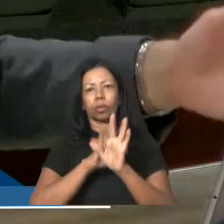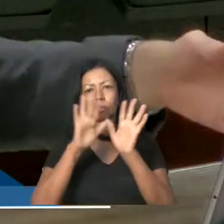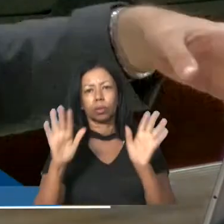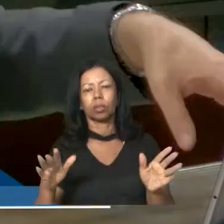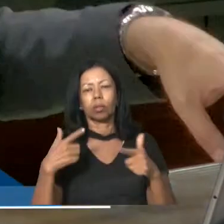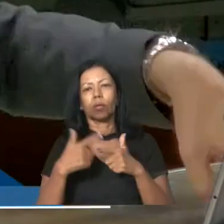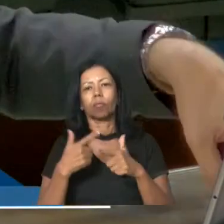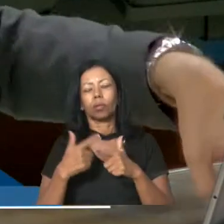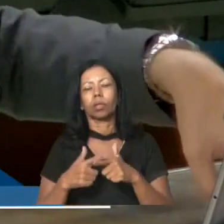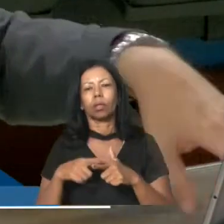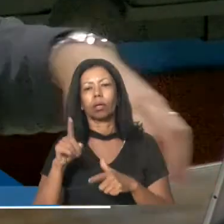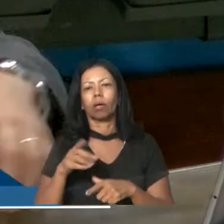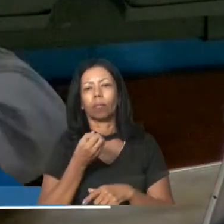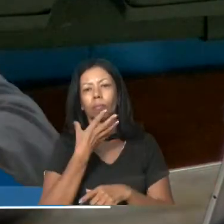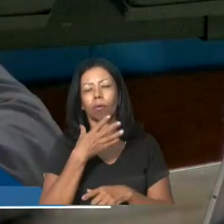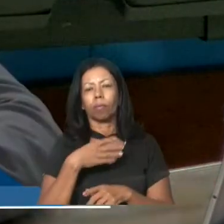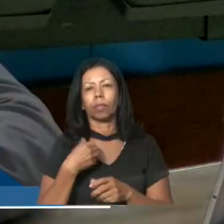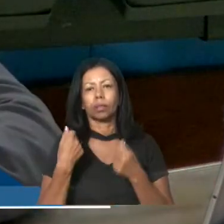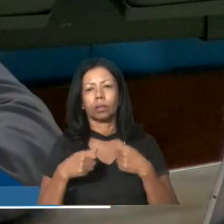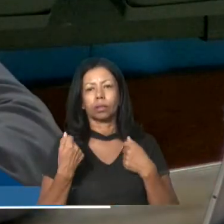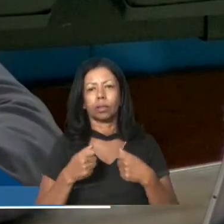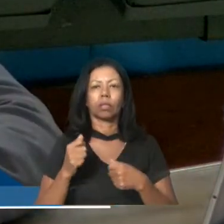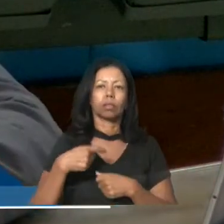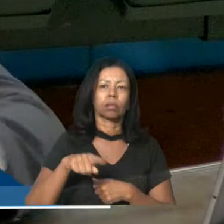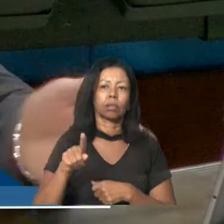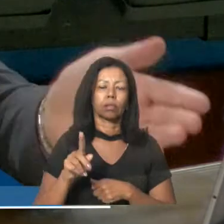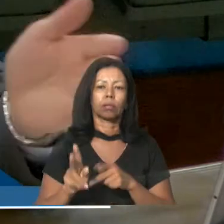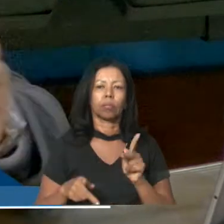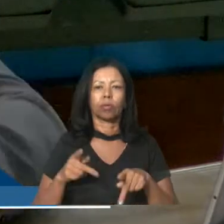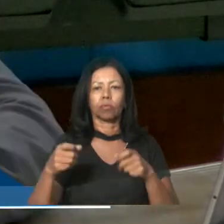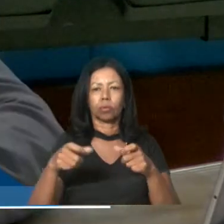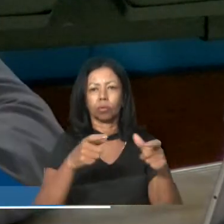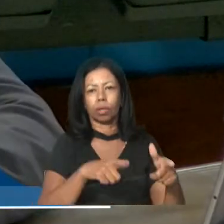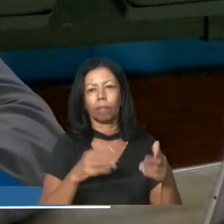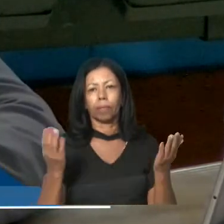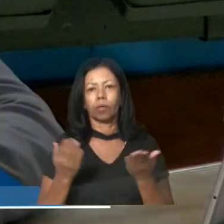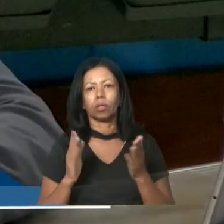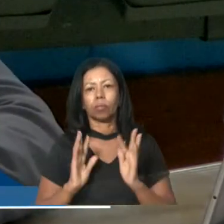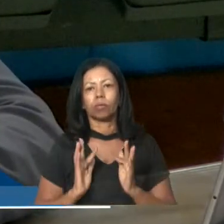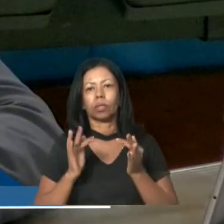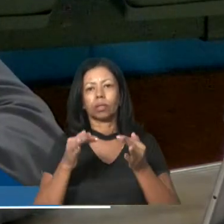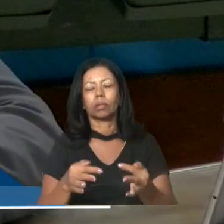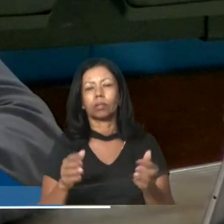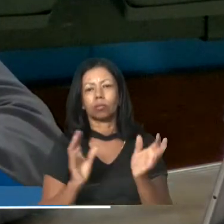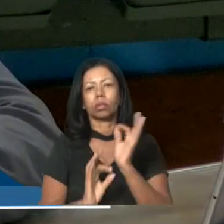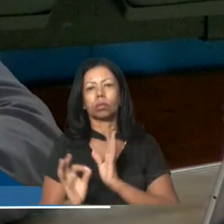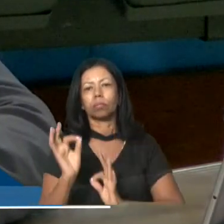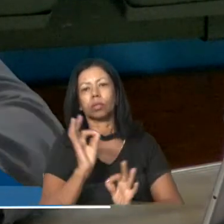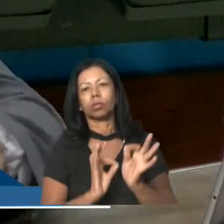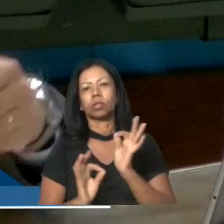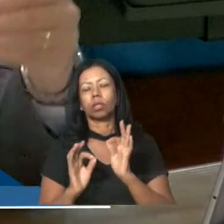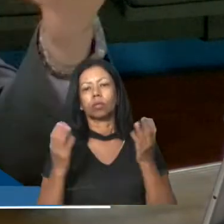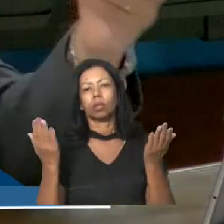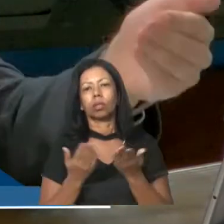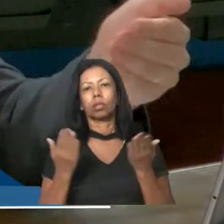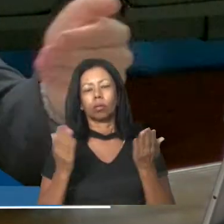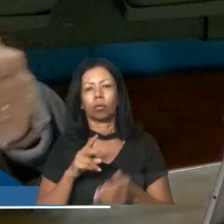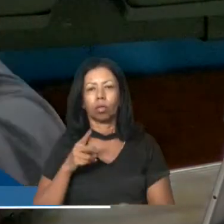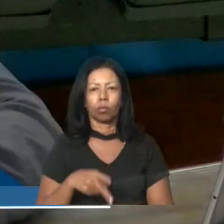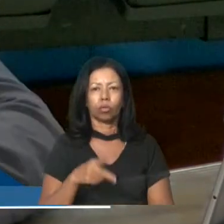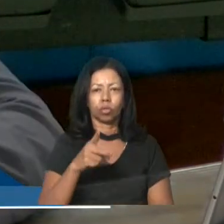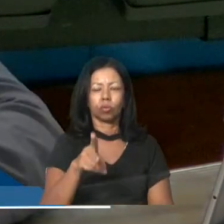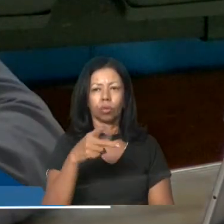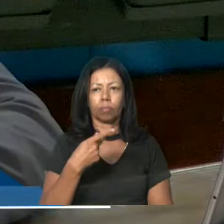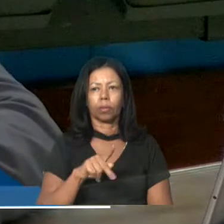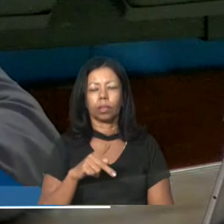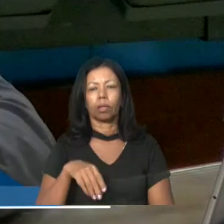o anseio daquela localidade. E isso tudo, hoje estamos finalizando com esse projeto e agora dá prosseguimento na